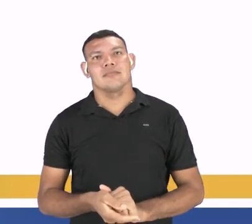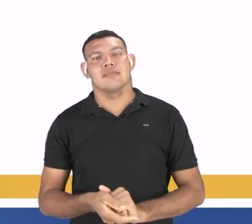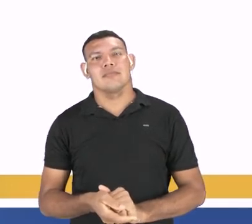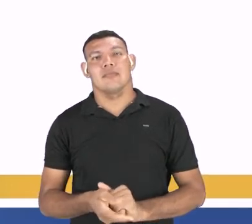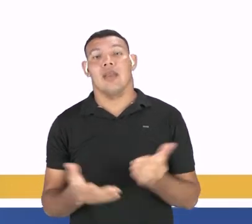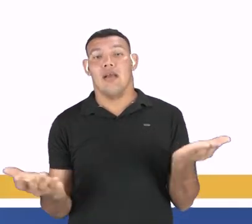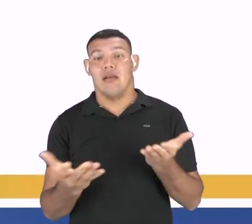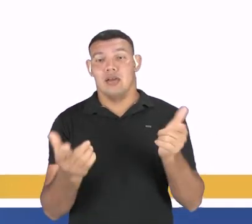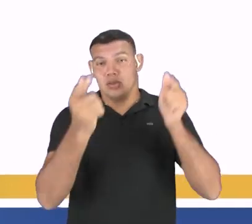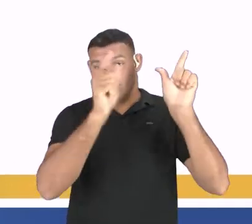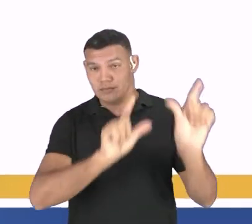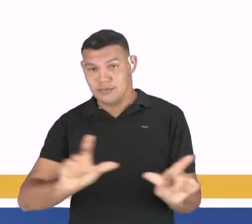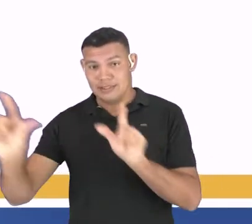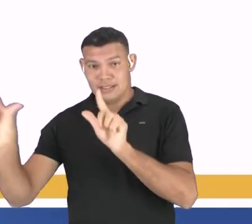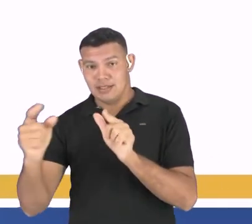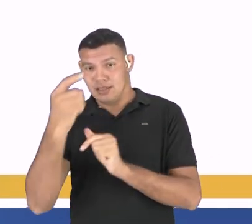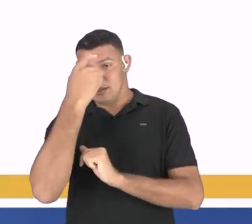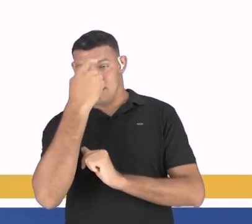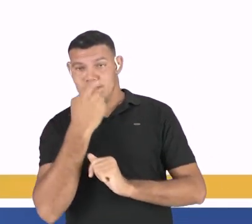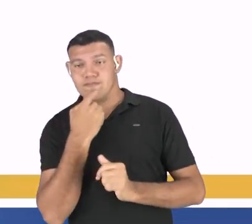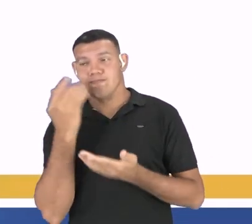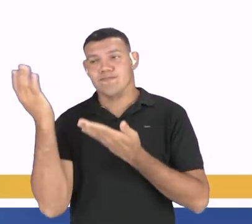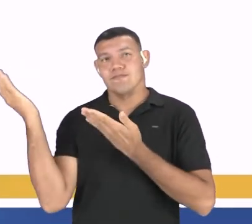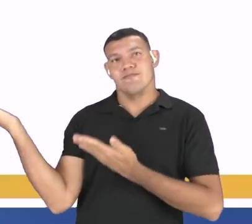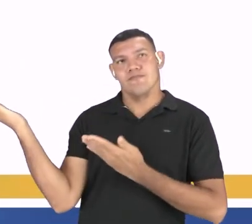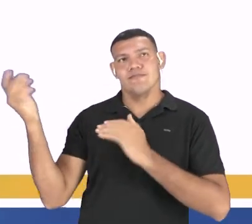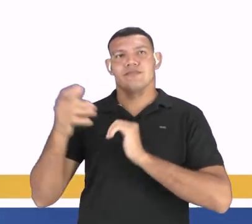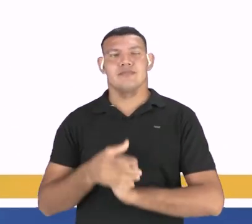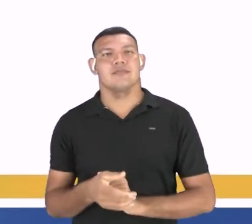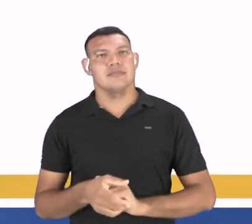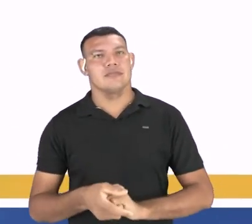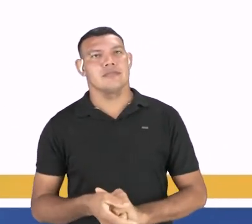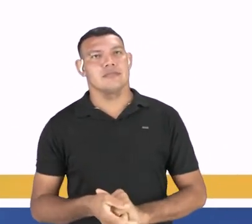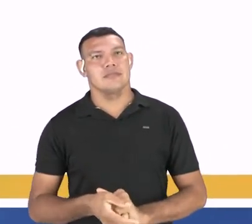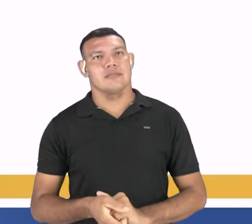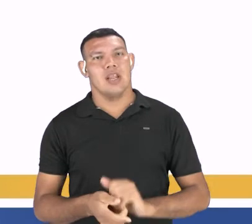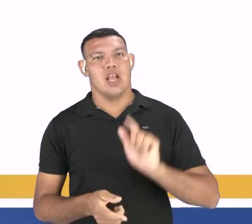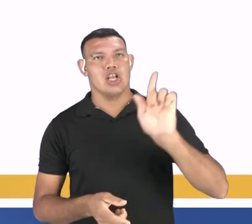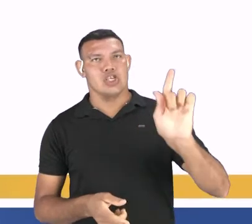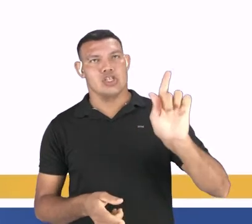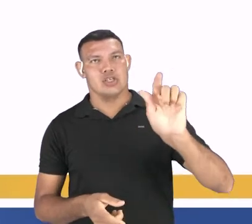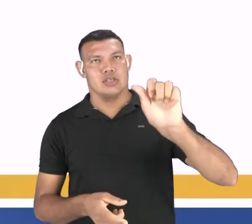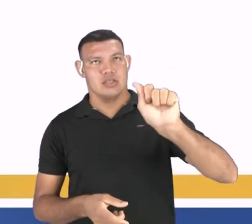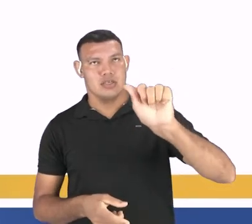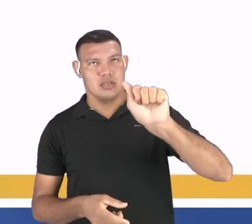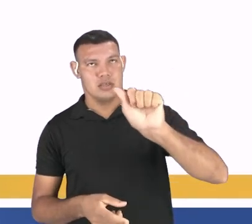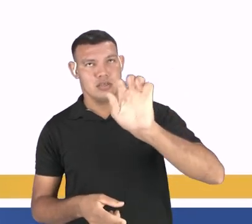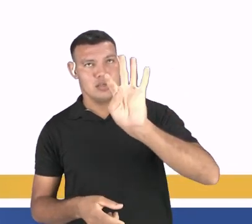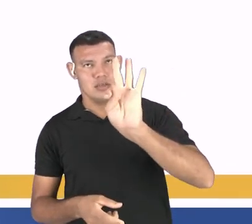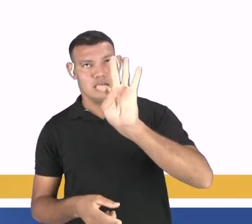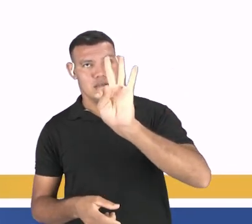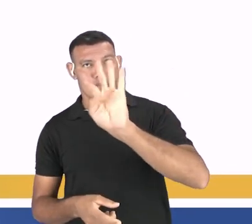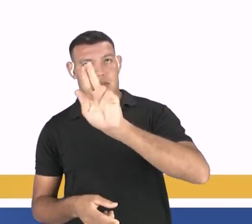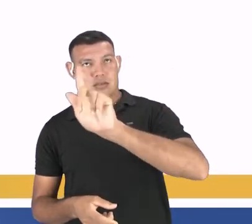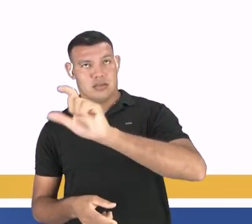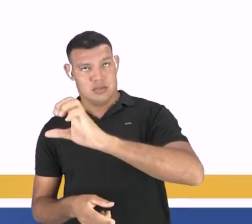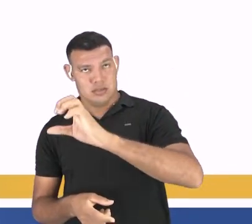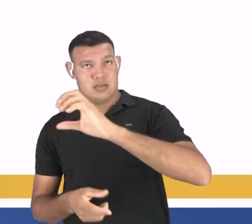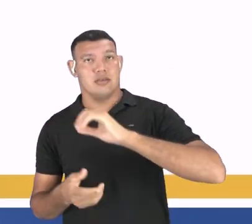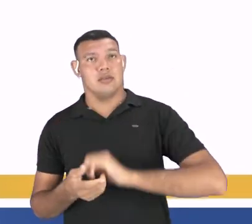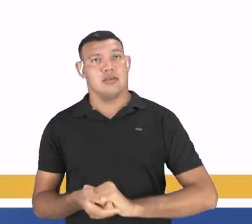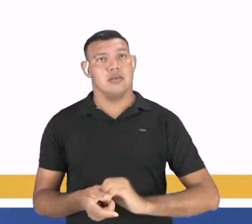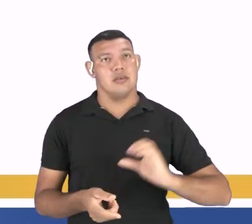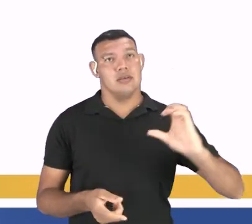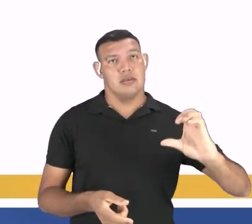de explicar pessoal vocês tão vendo ali que tem um pão de clivagem né justamente nesse ponto de clivagem um pouco mais Ale